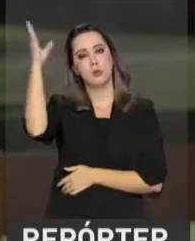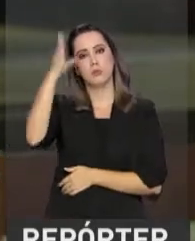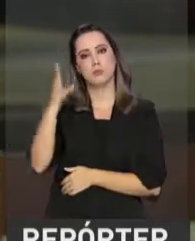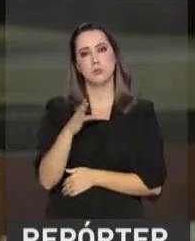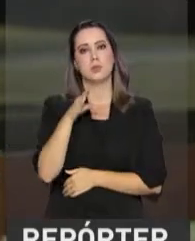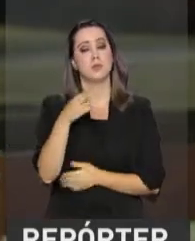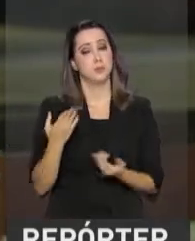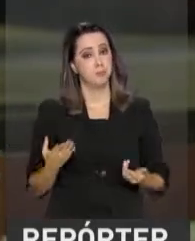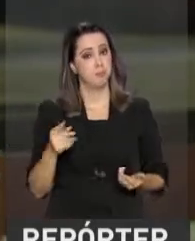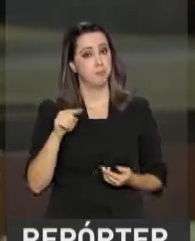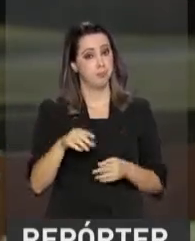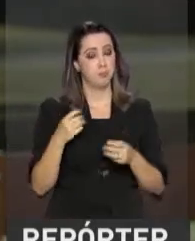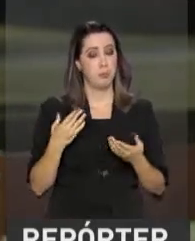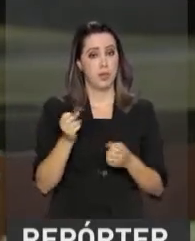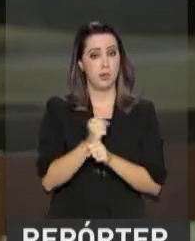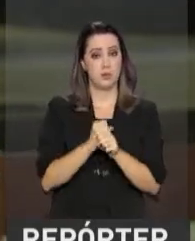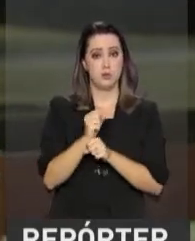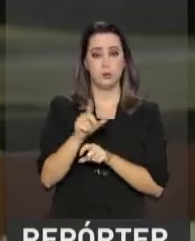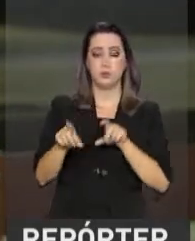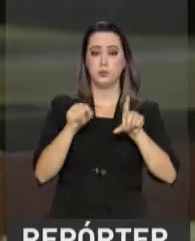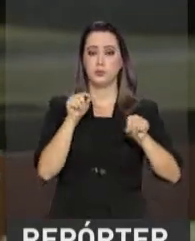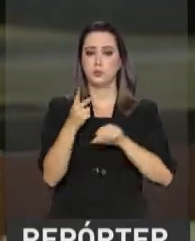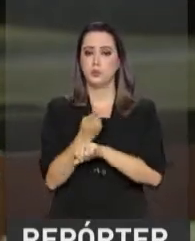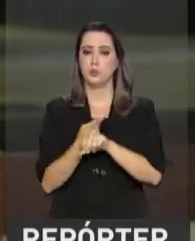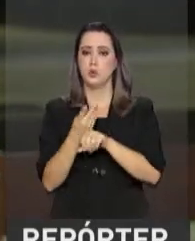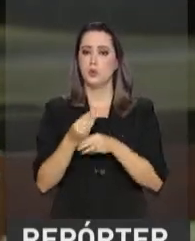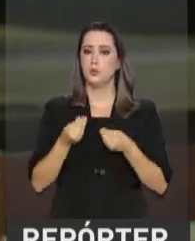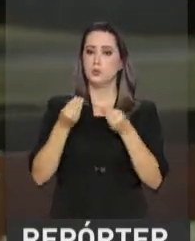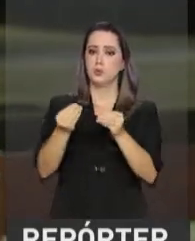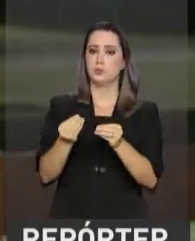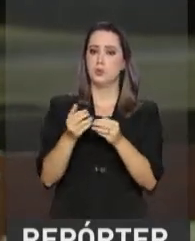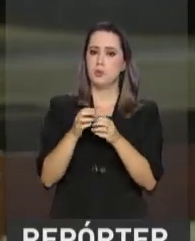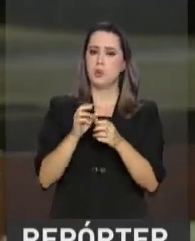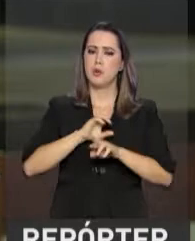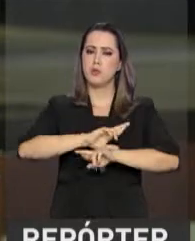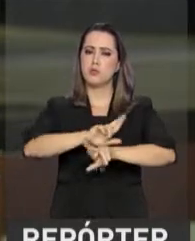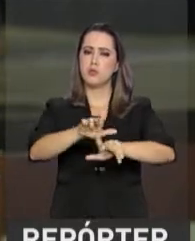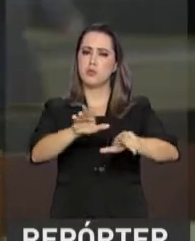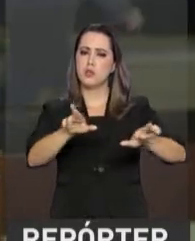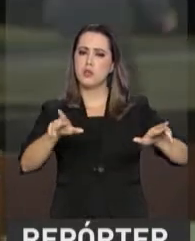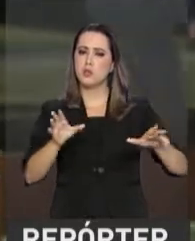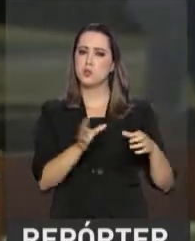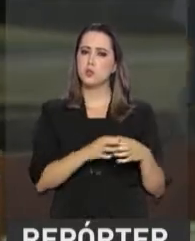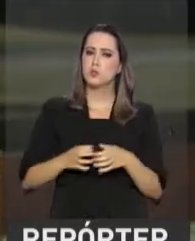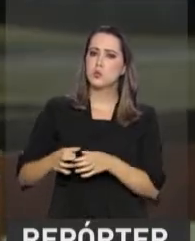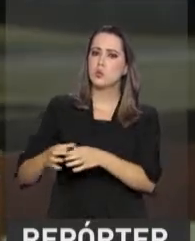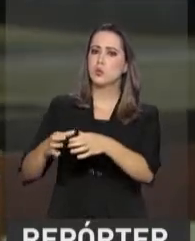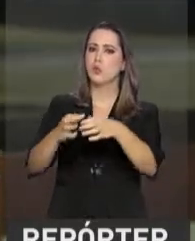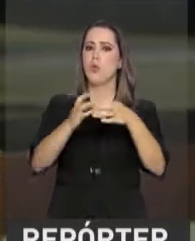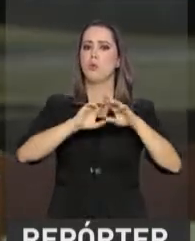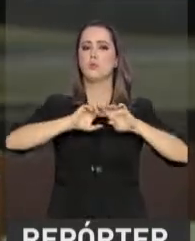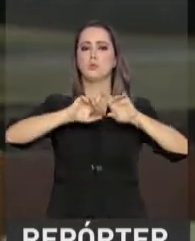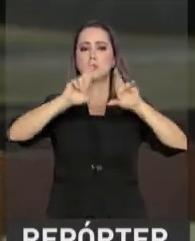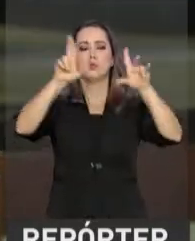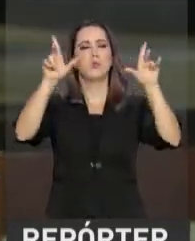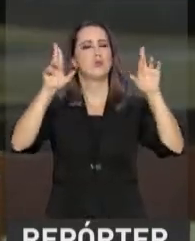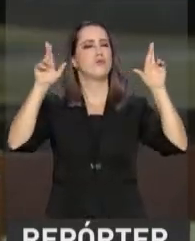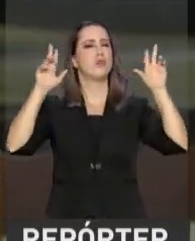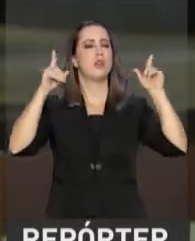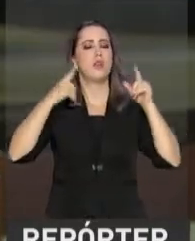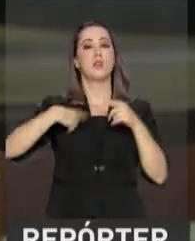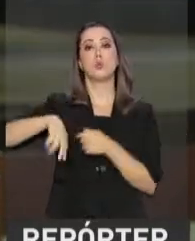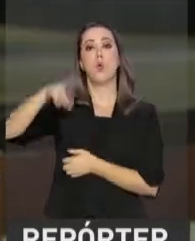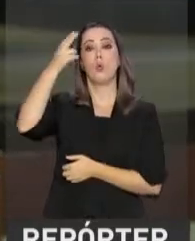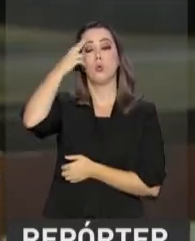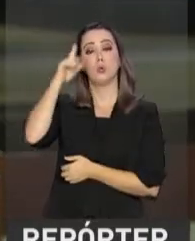da Cultura, nesse ano, durante a seleção, se buscou dar a maior abrangência possível, buscando contemplar toda a diversidade cultural do